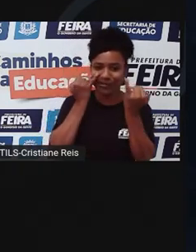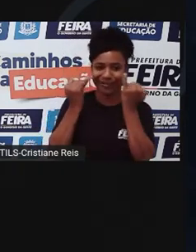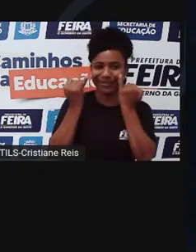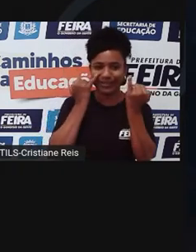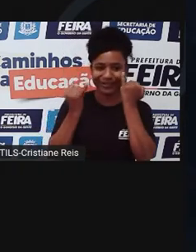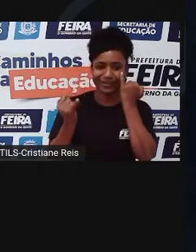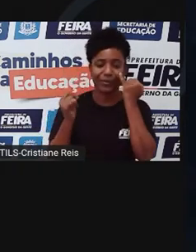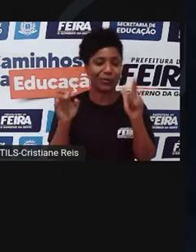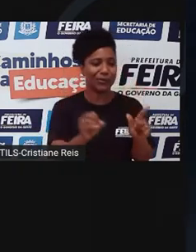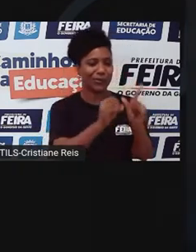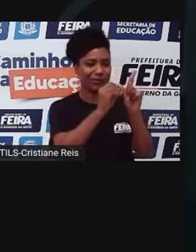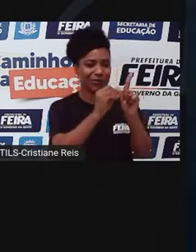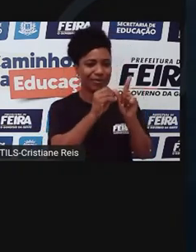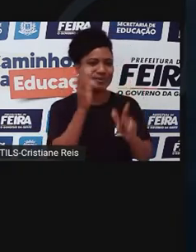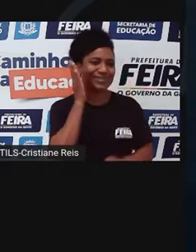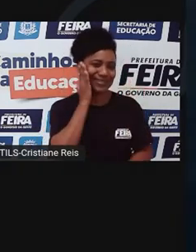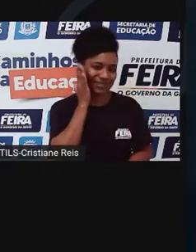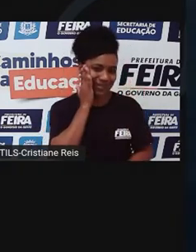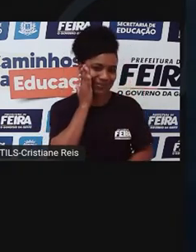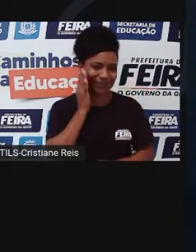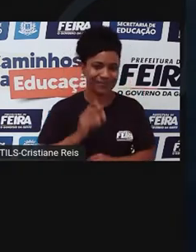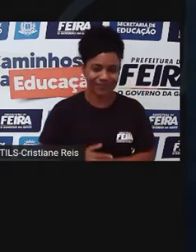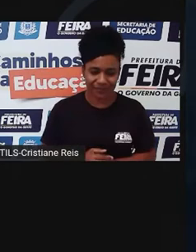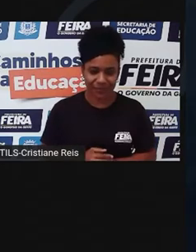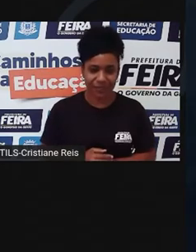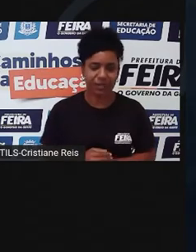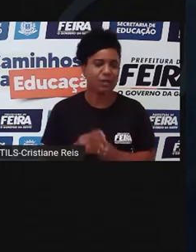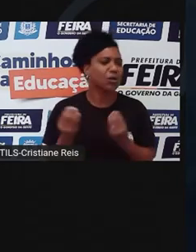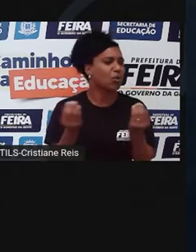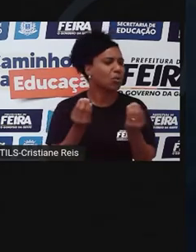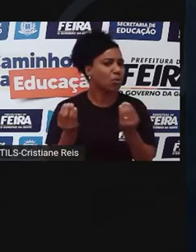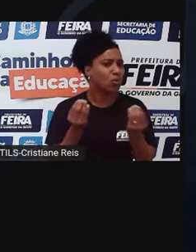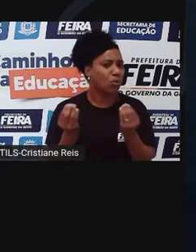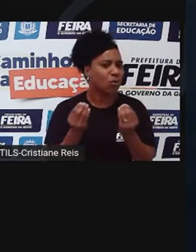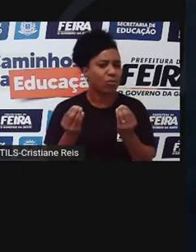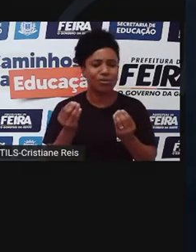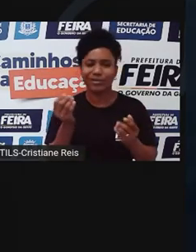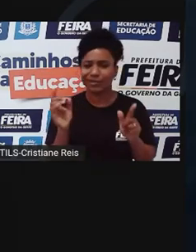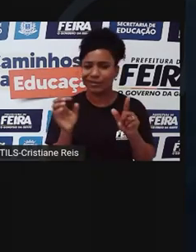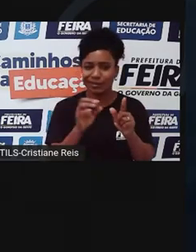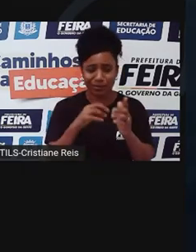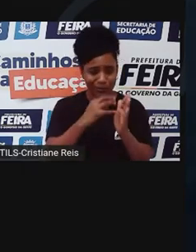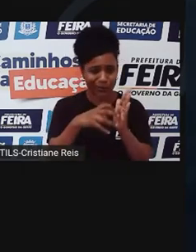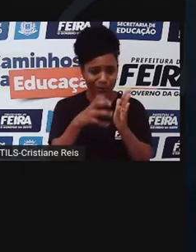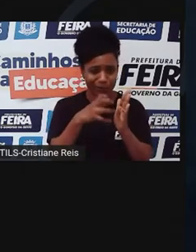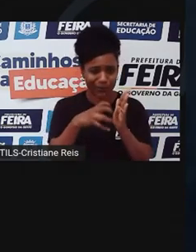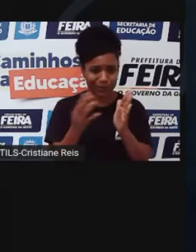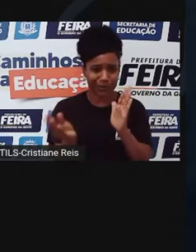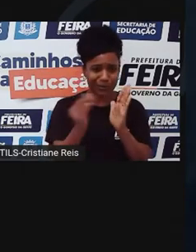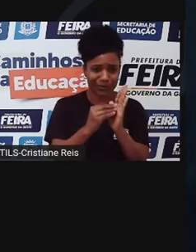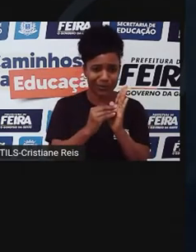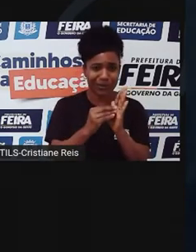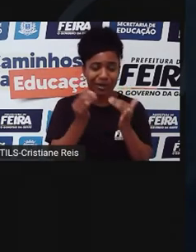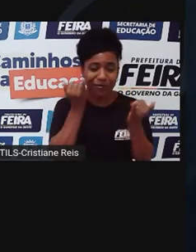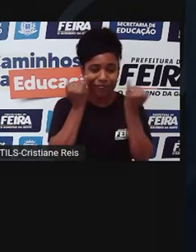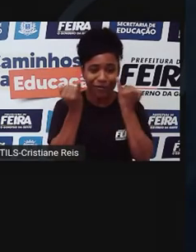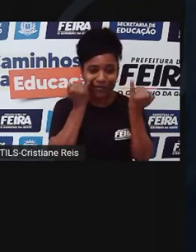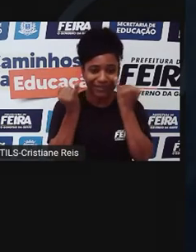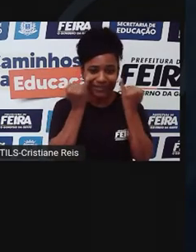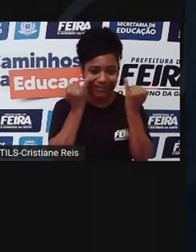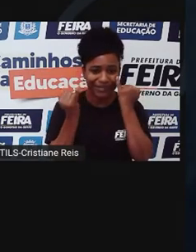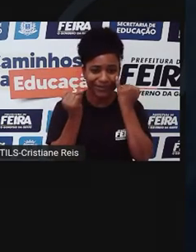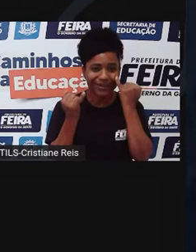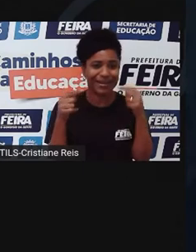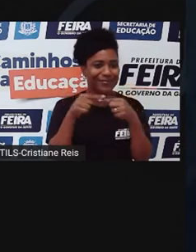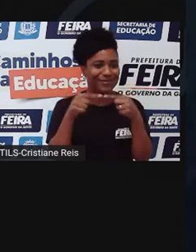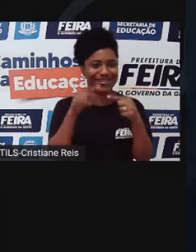que afligem a humanidade. O segredo está em como coletar um volume enorme de dados, o Big Data. E dados não faltam,